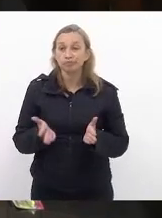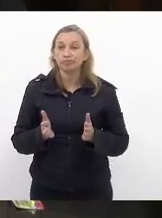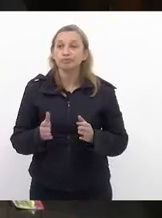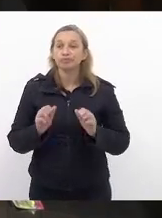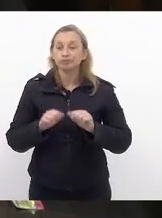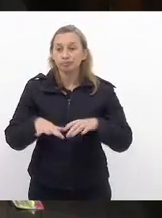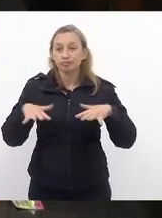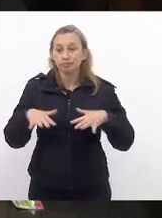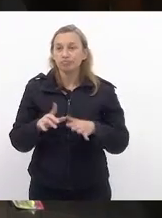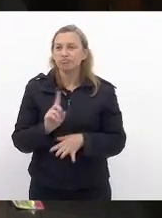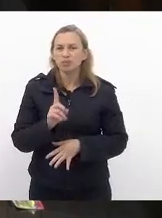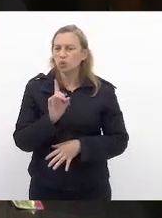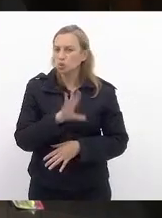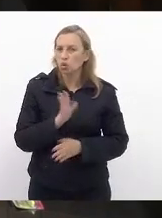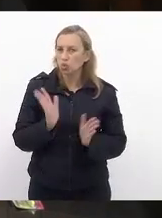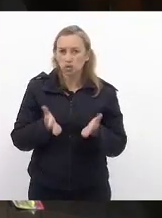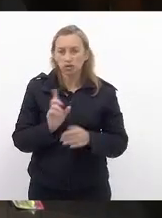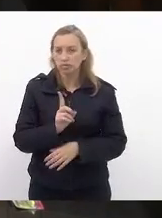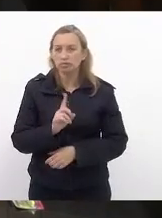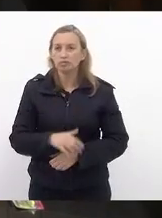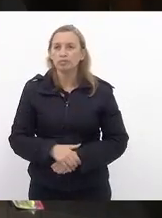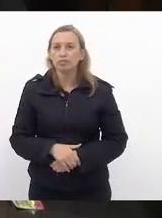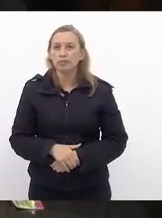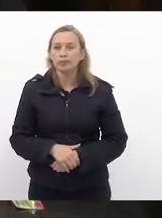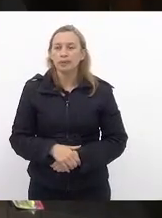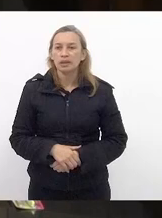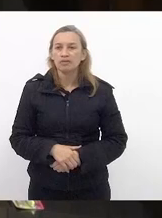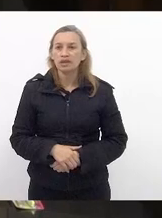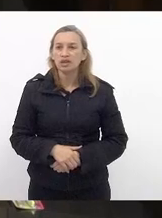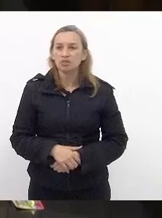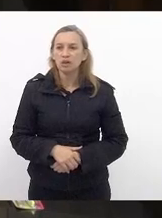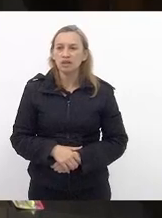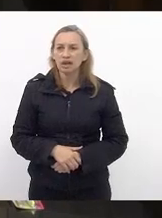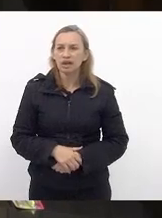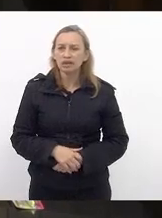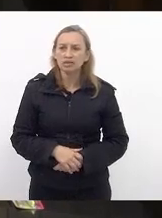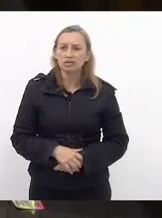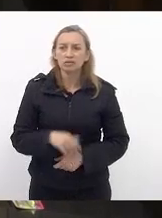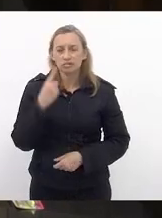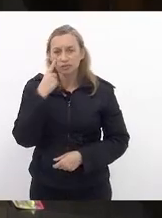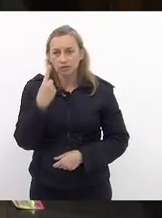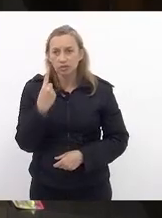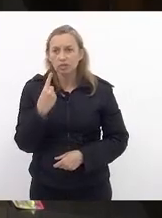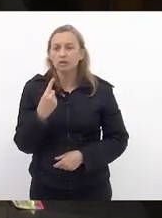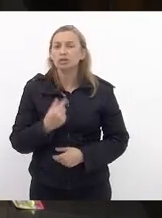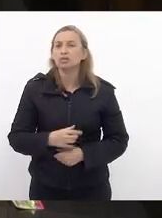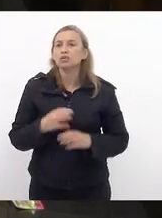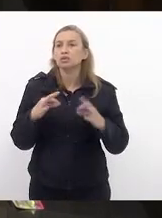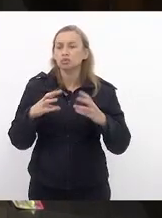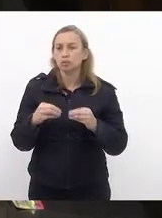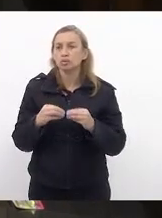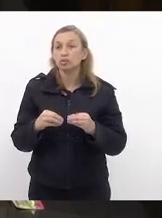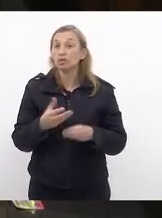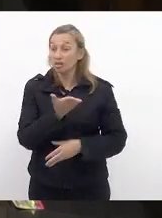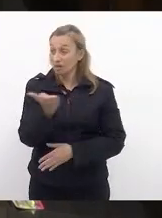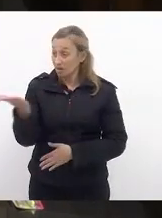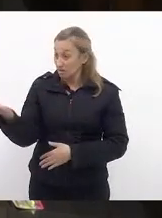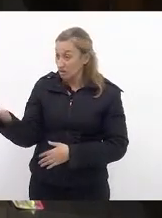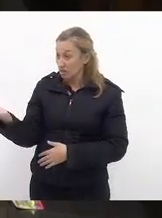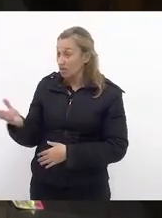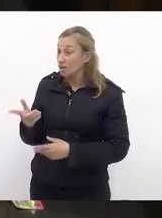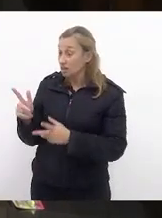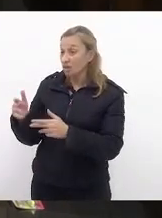que Aliás não é só hoje sempre Nós estamos vendo isso sempre pois são esses